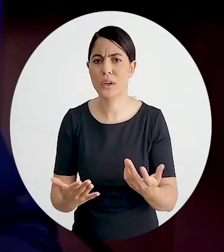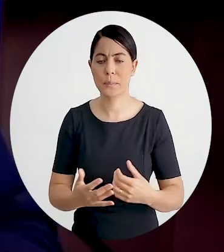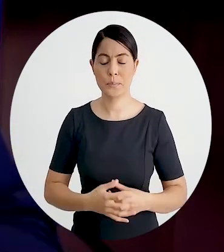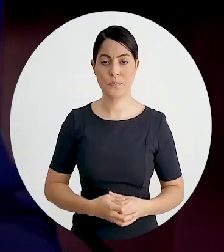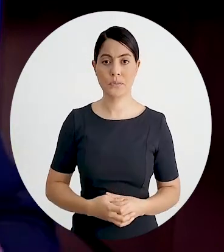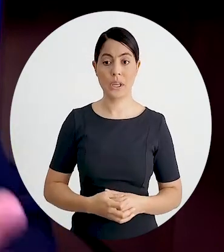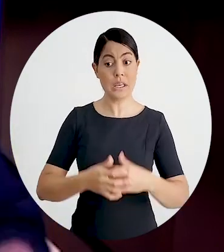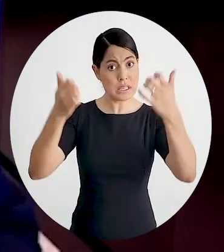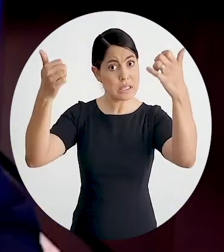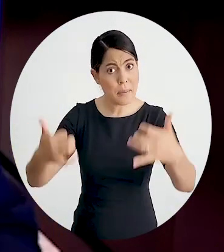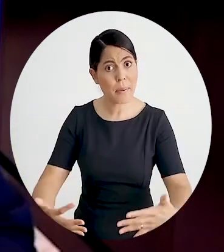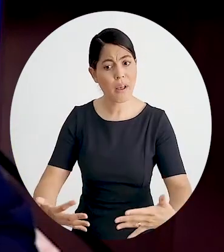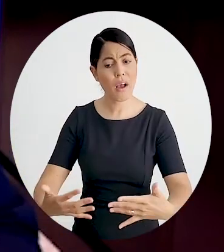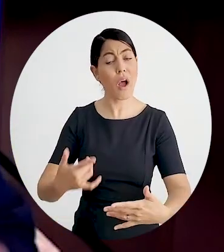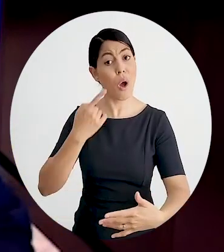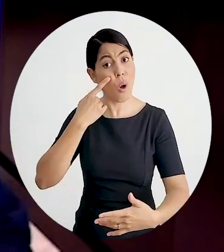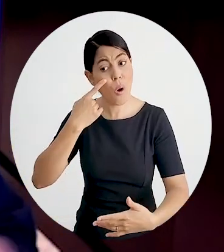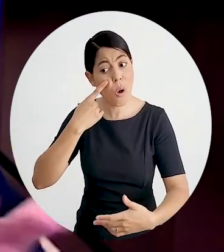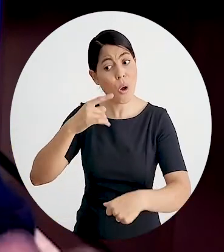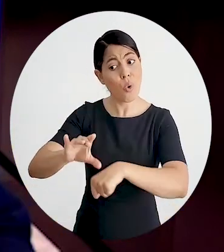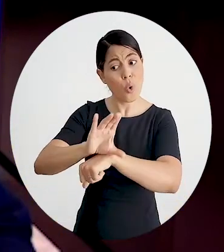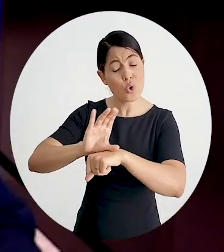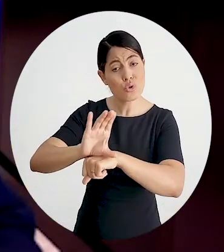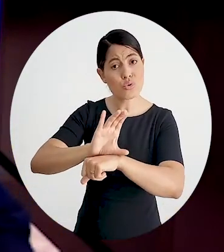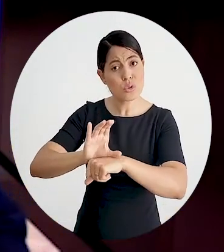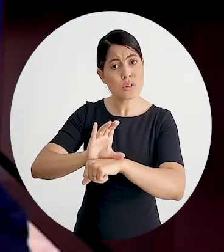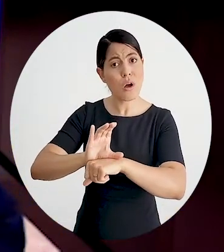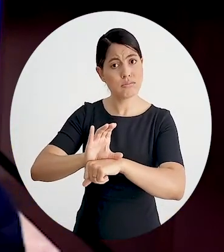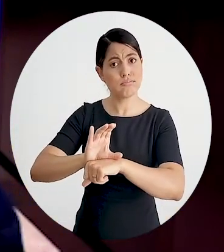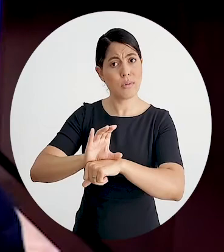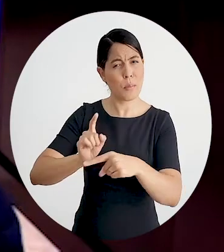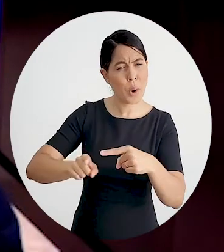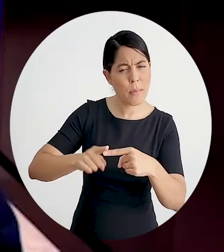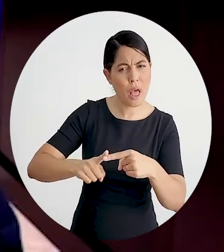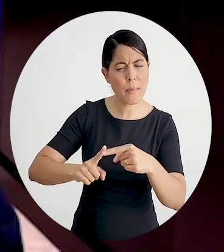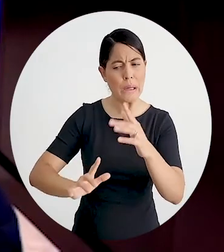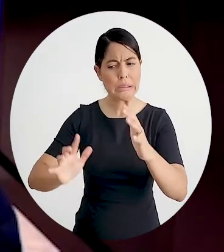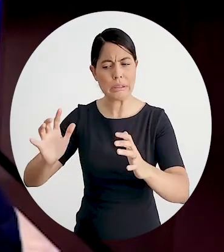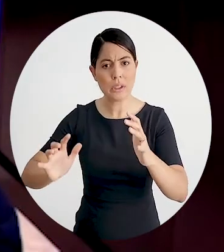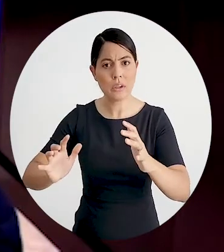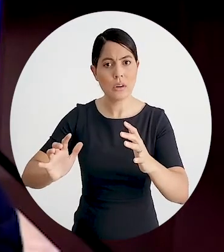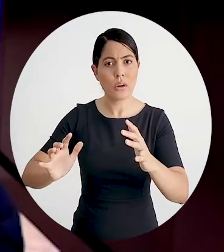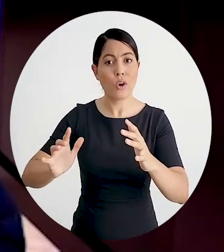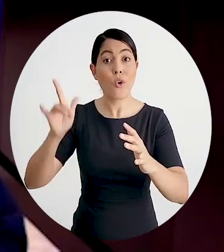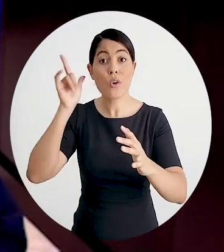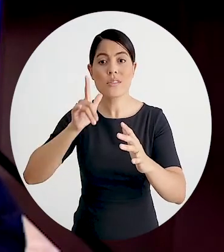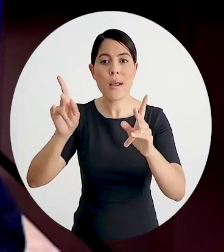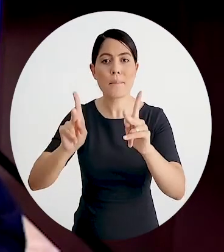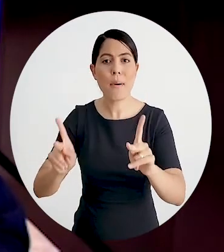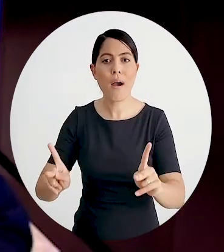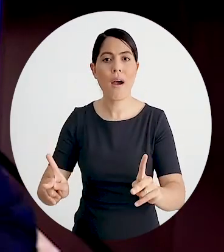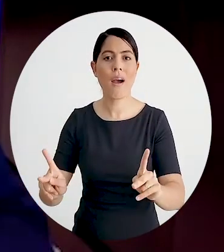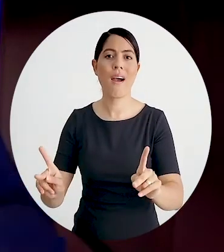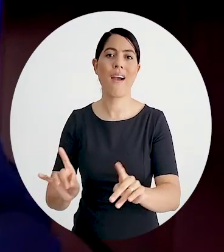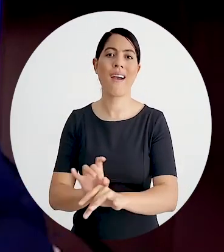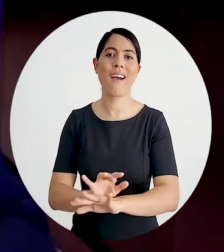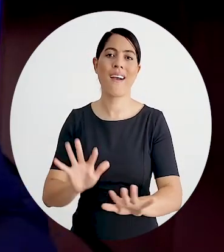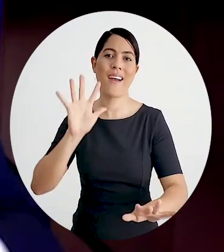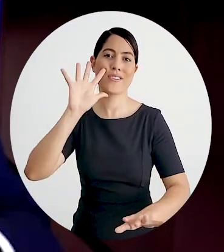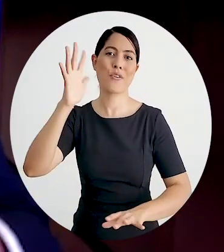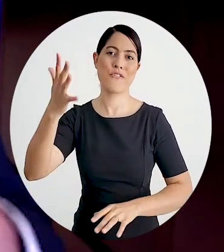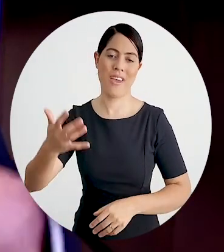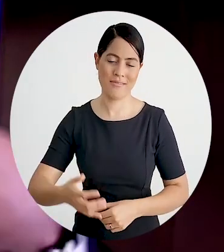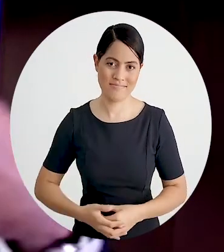quanto a Constituição serve para que os conflitos sejam resolvidos de forma civilizada, para que seja uma